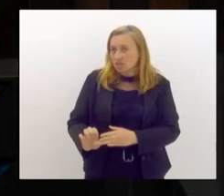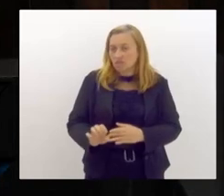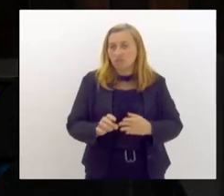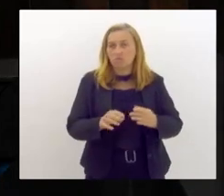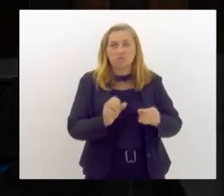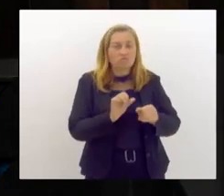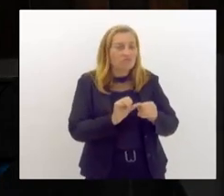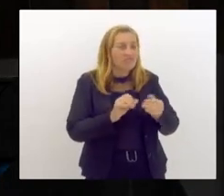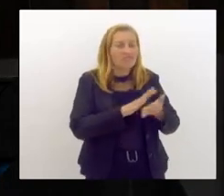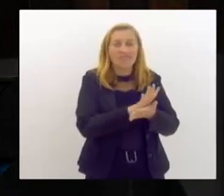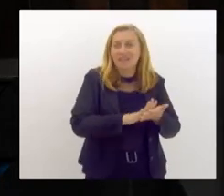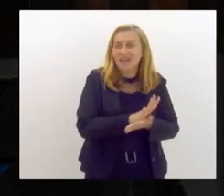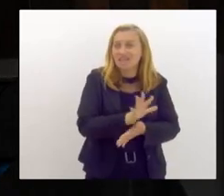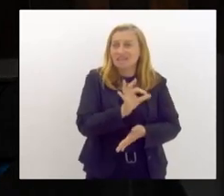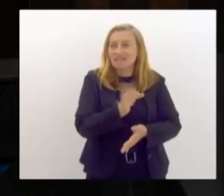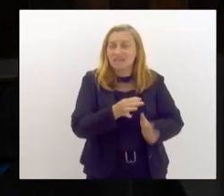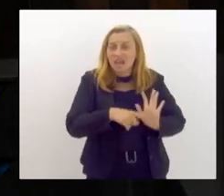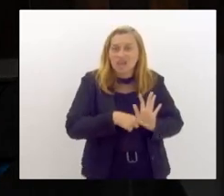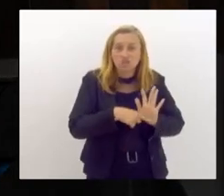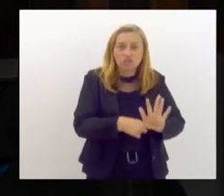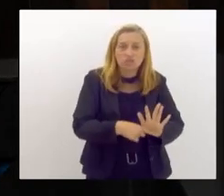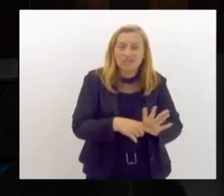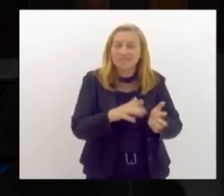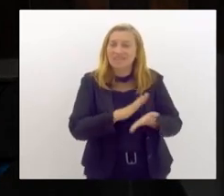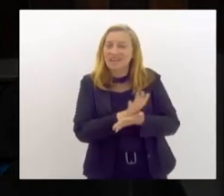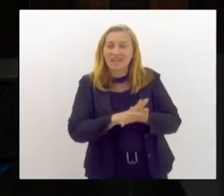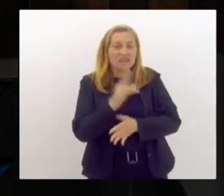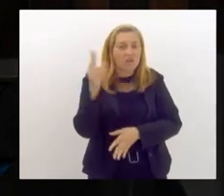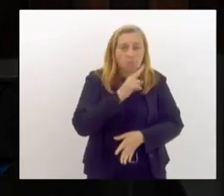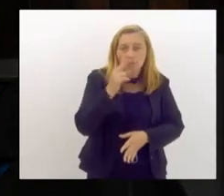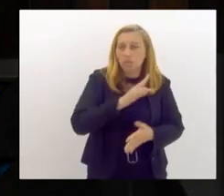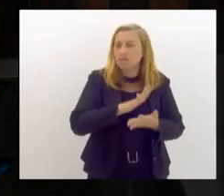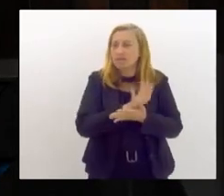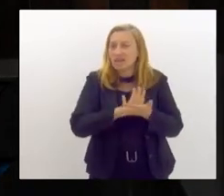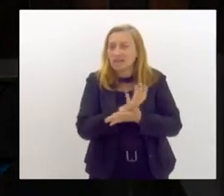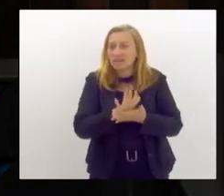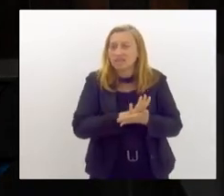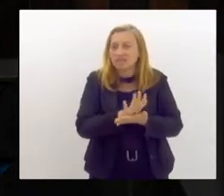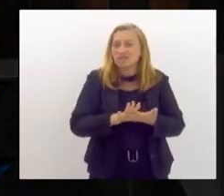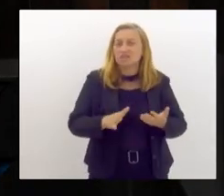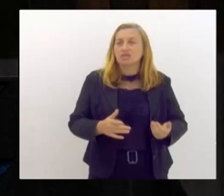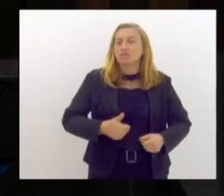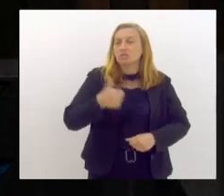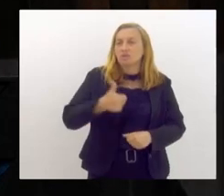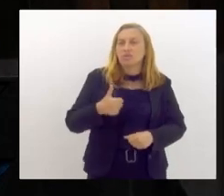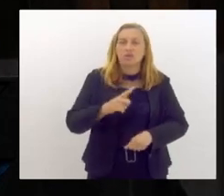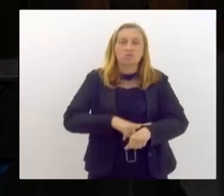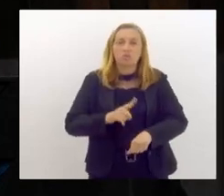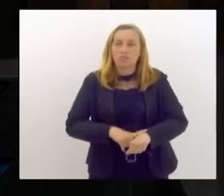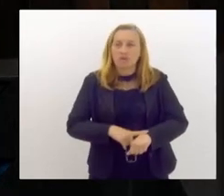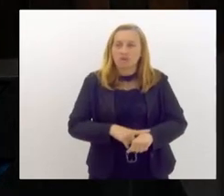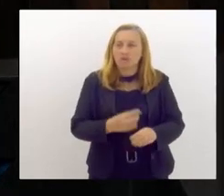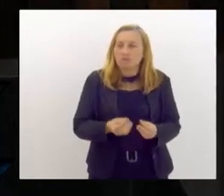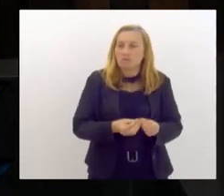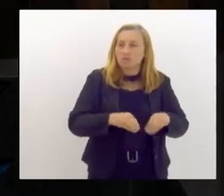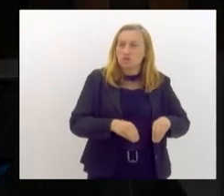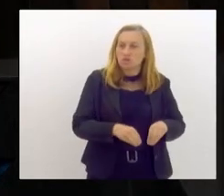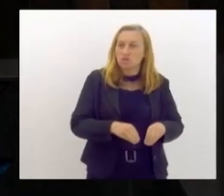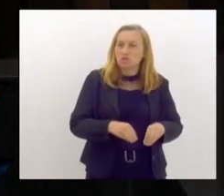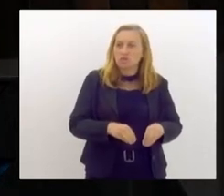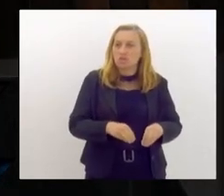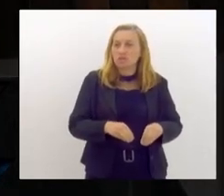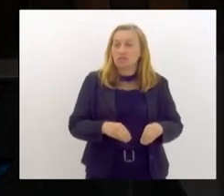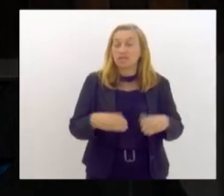intervenção necessária, nem mesmo as emergenciais. Ele não participou dos primeiros momentos na tragédia porque estava batendo perna